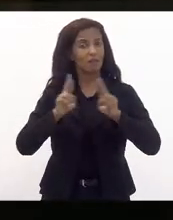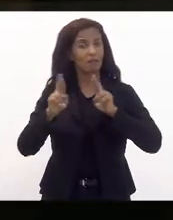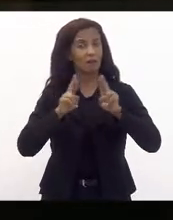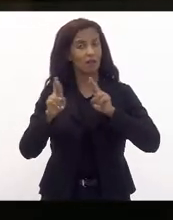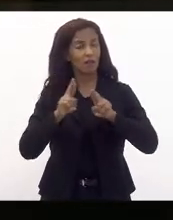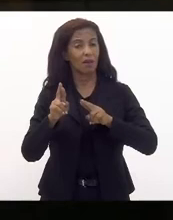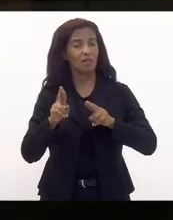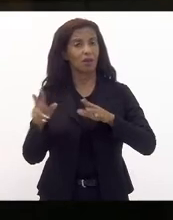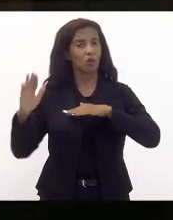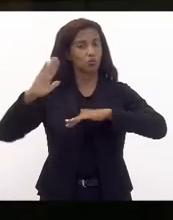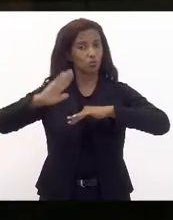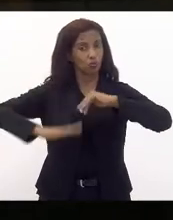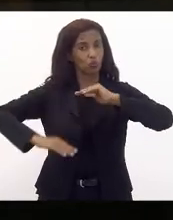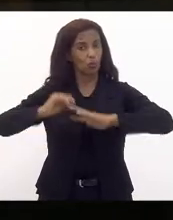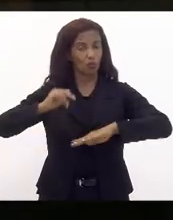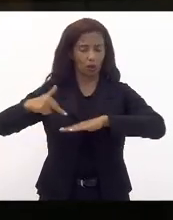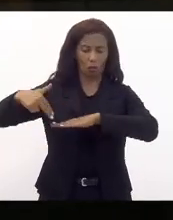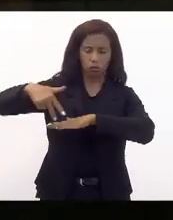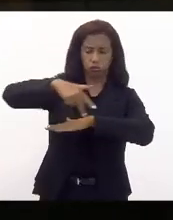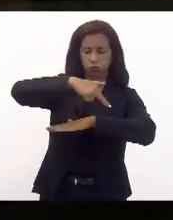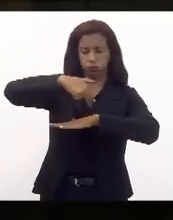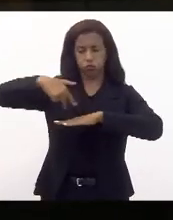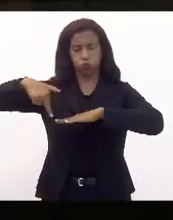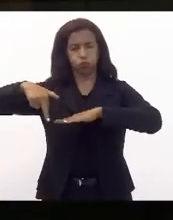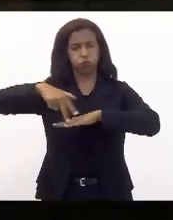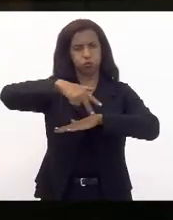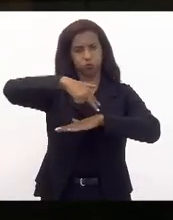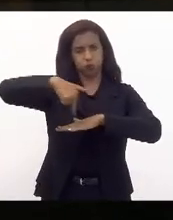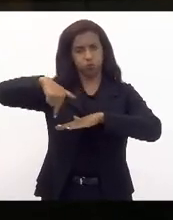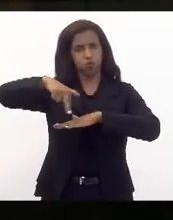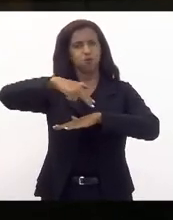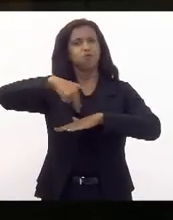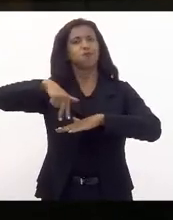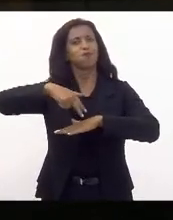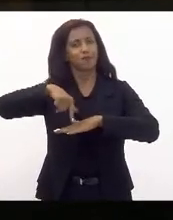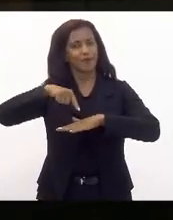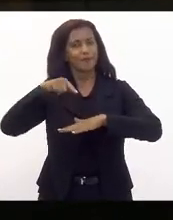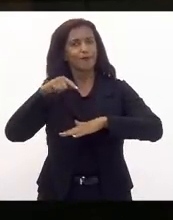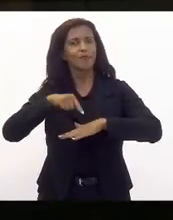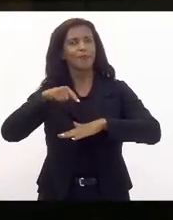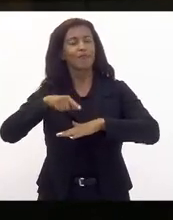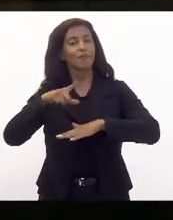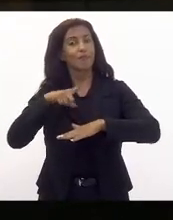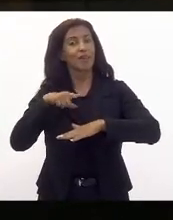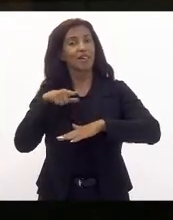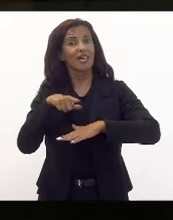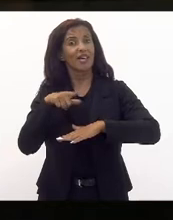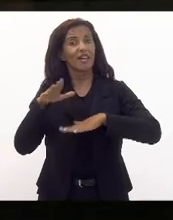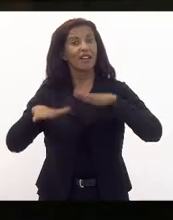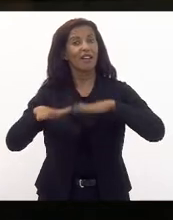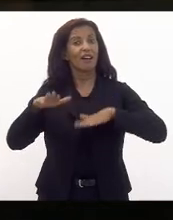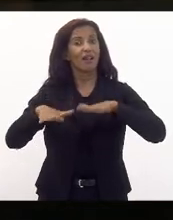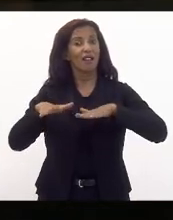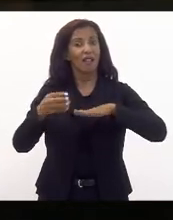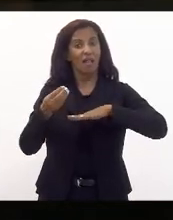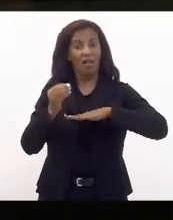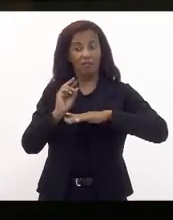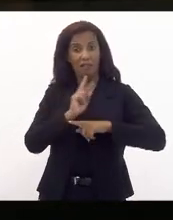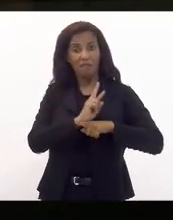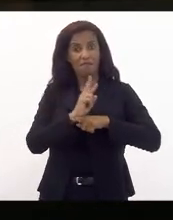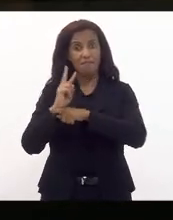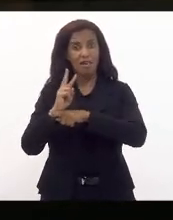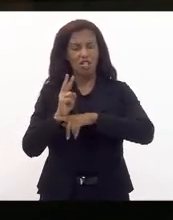corpo de baile do Teatro Municipal ele chega às vezes até a forma é